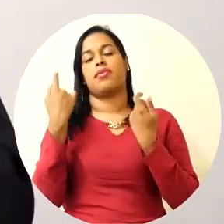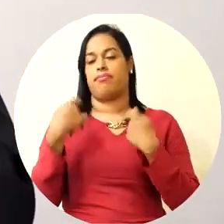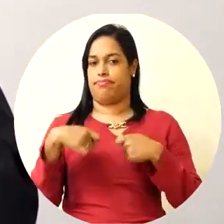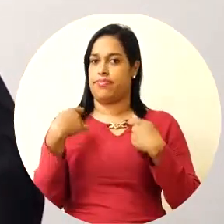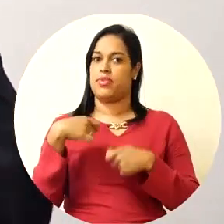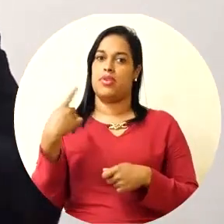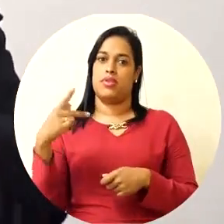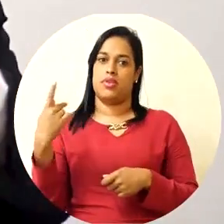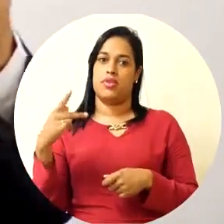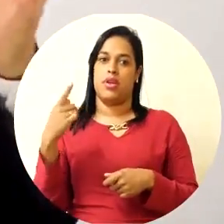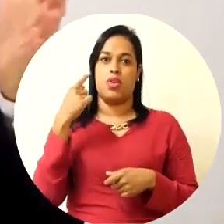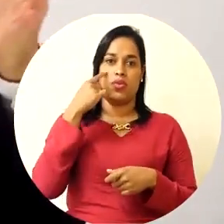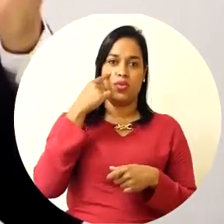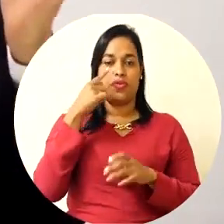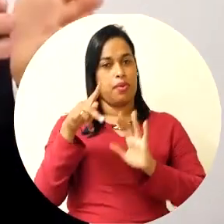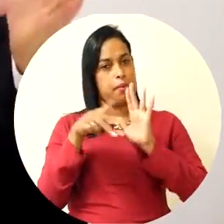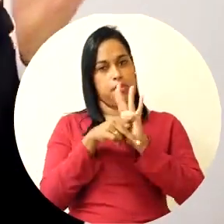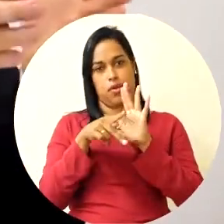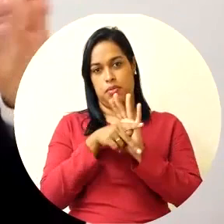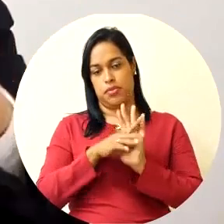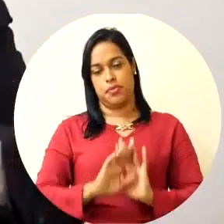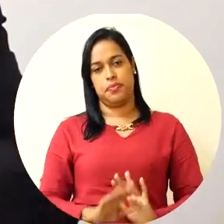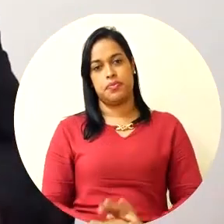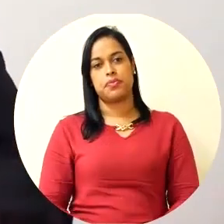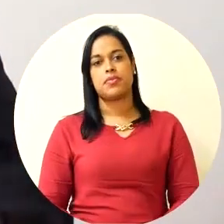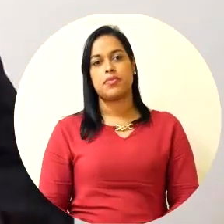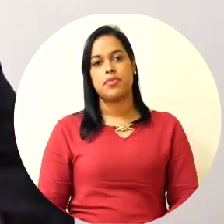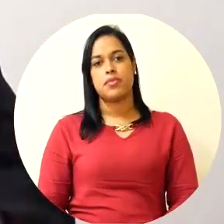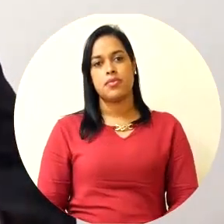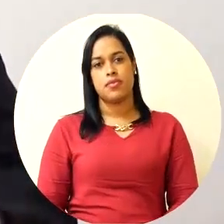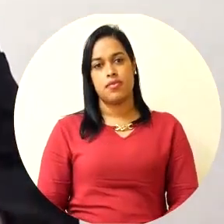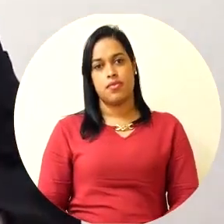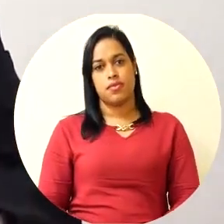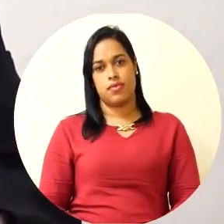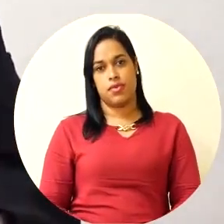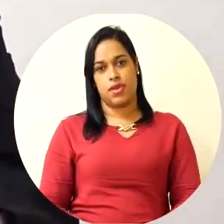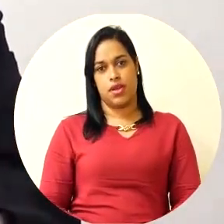havendo dúvida, a gente diz que é indúbio pró-operário.